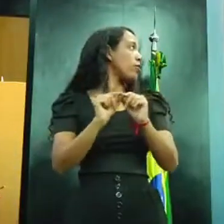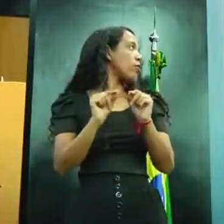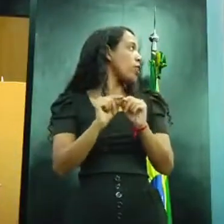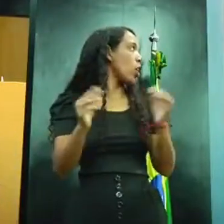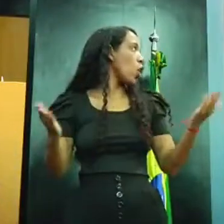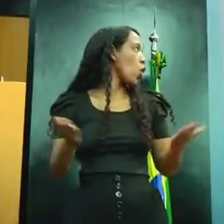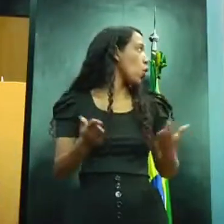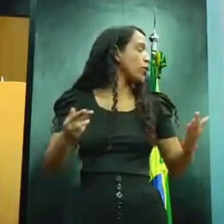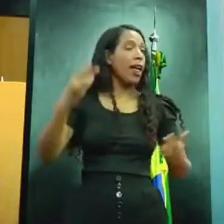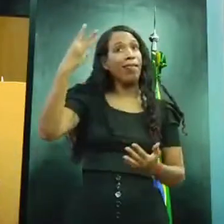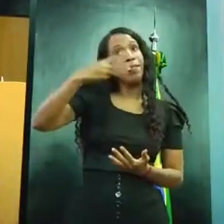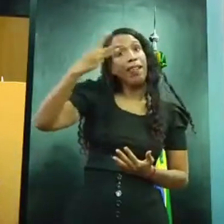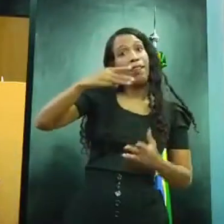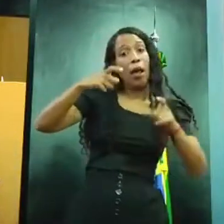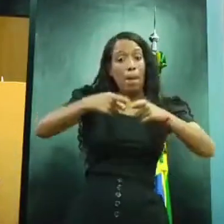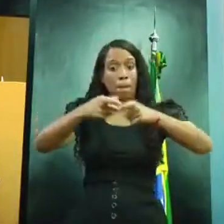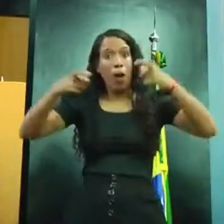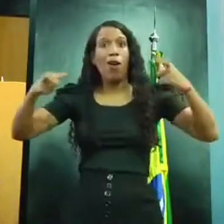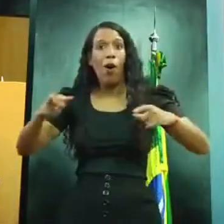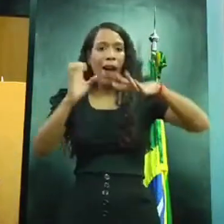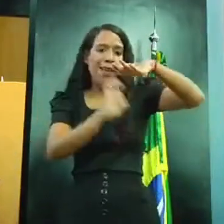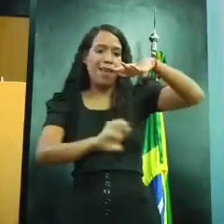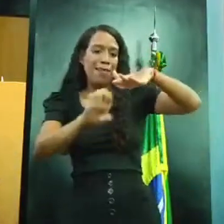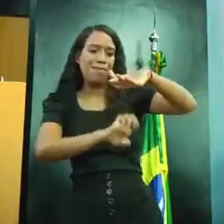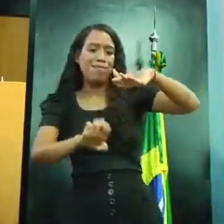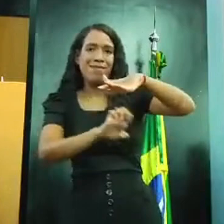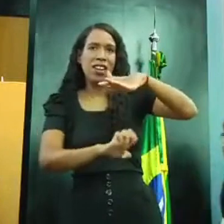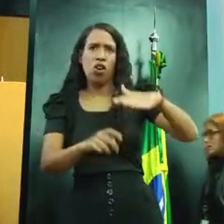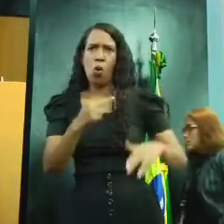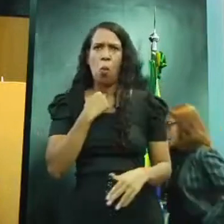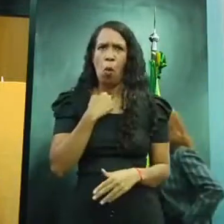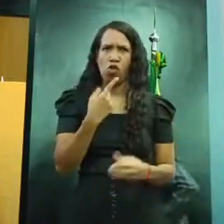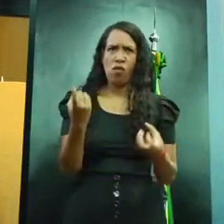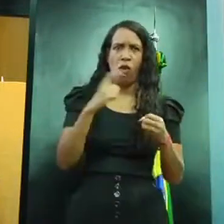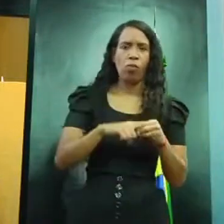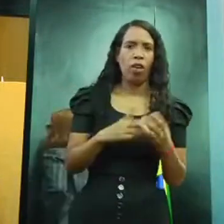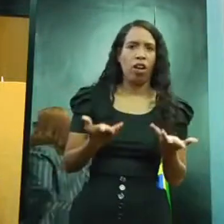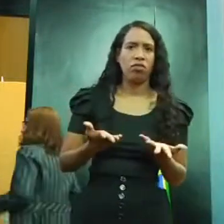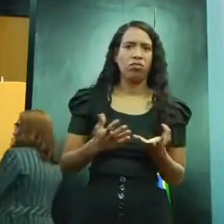hoje a terceira maior empresa do setor no mundo? É isso que não pode voltar?